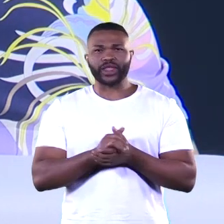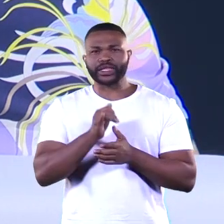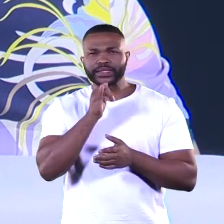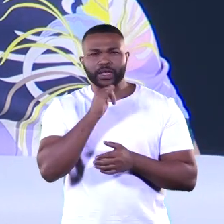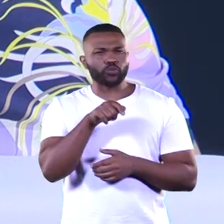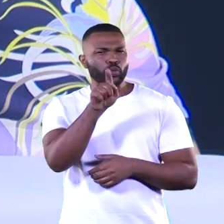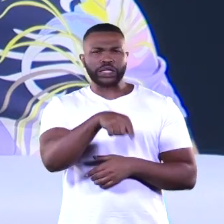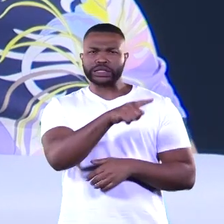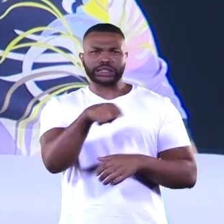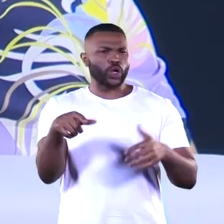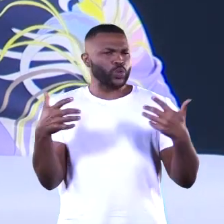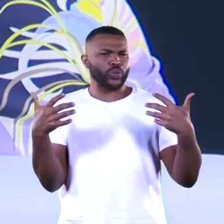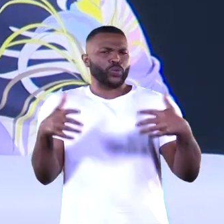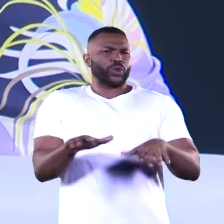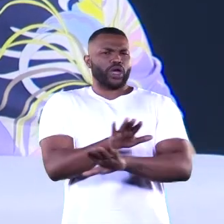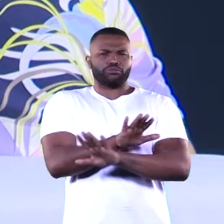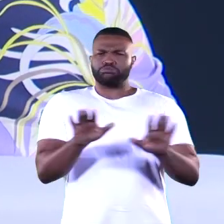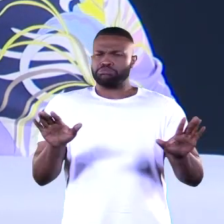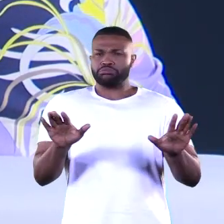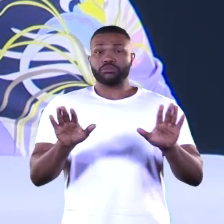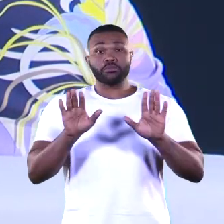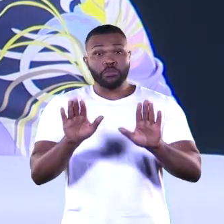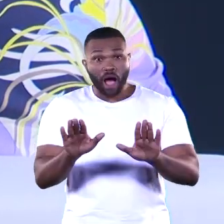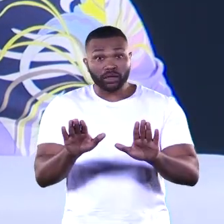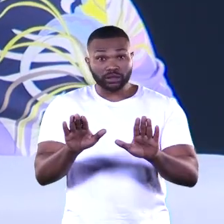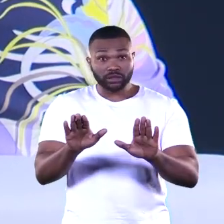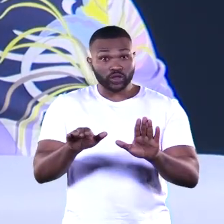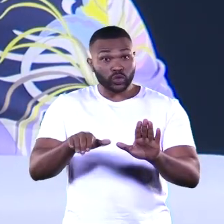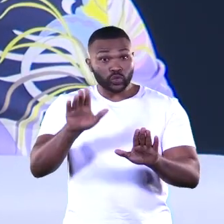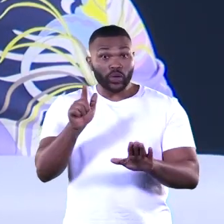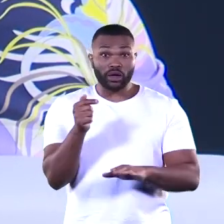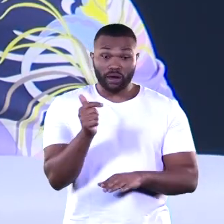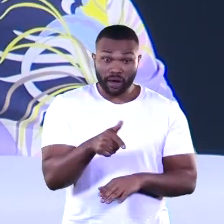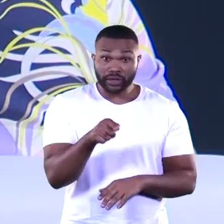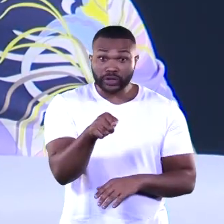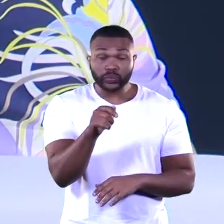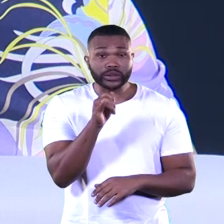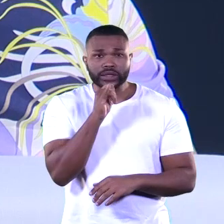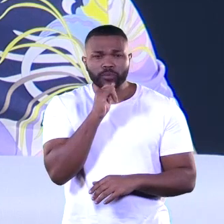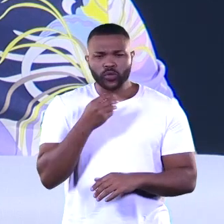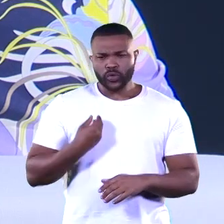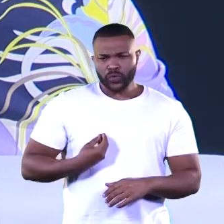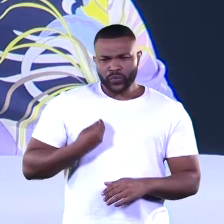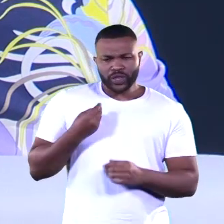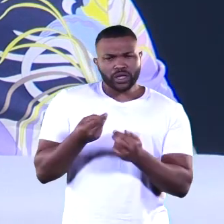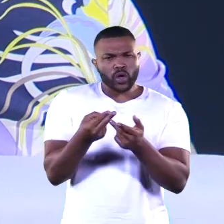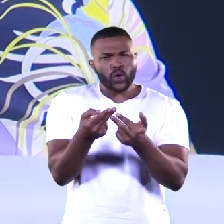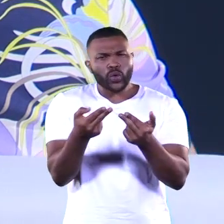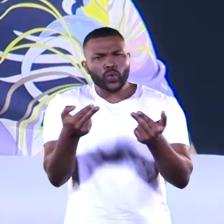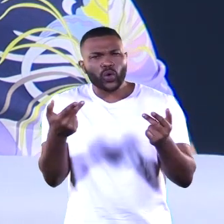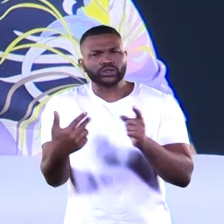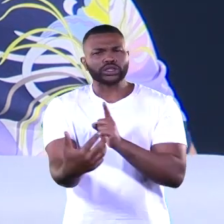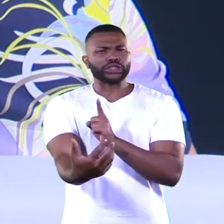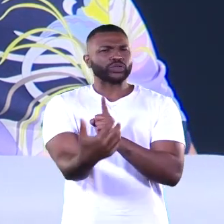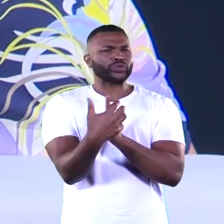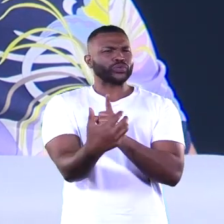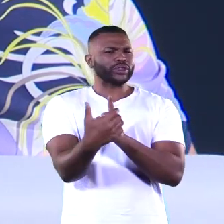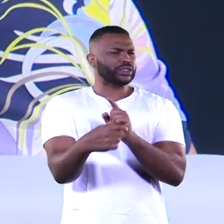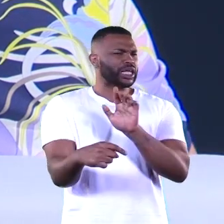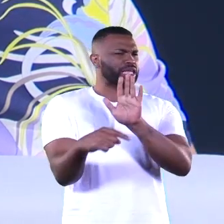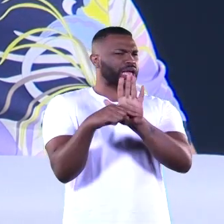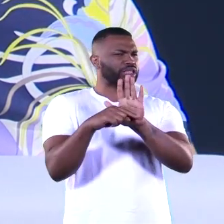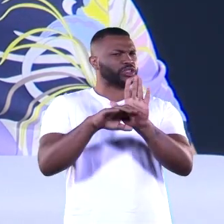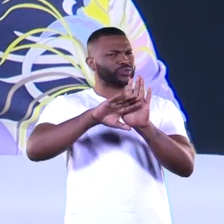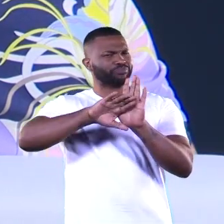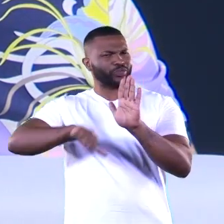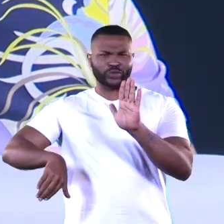mais me envolver. Mas é mais do que riscar o caderninho, é não trazer mais para sua vida coisas que te influenciem de maneira negativa.